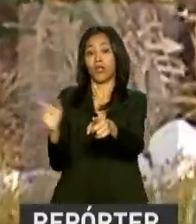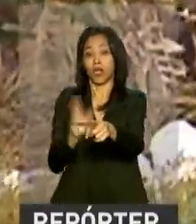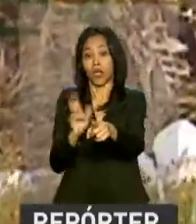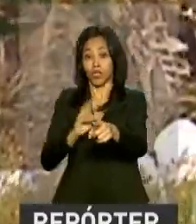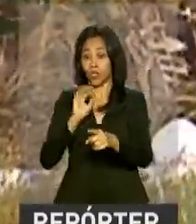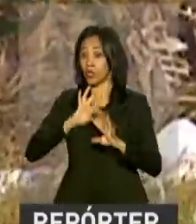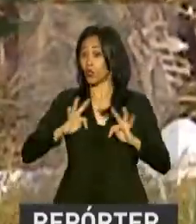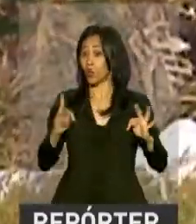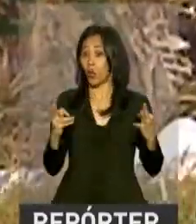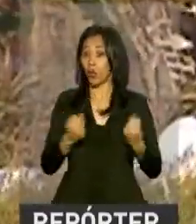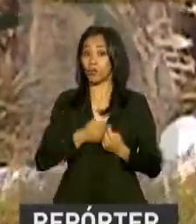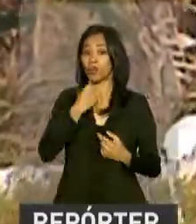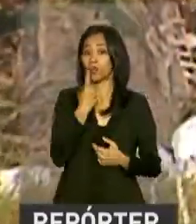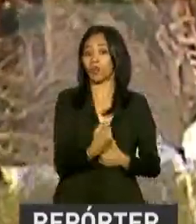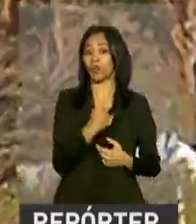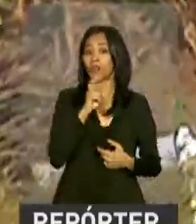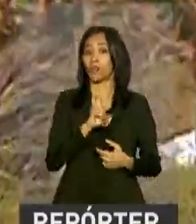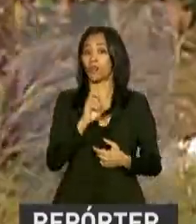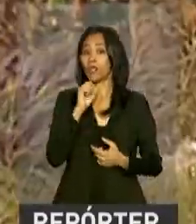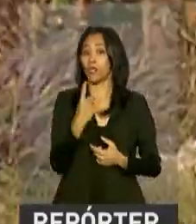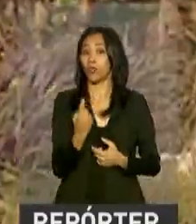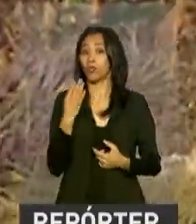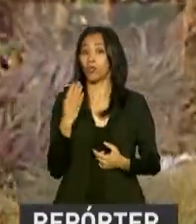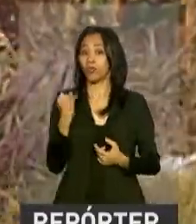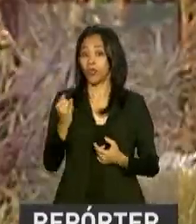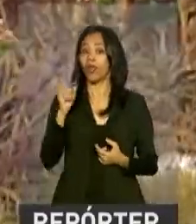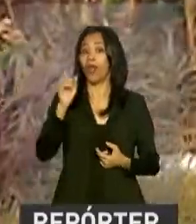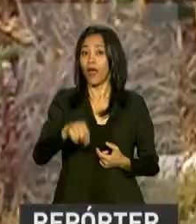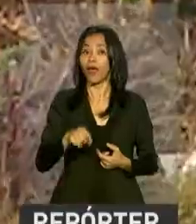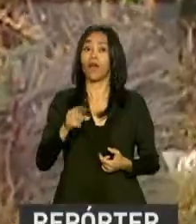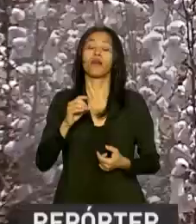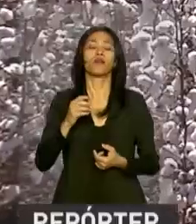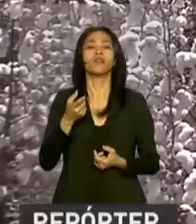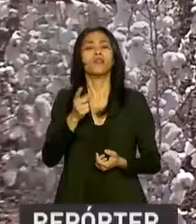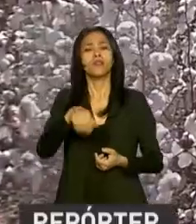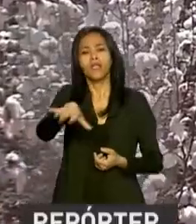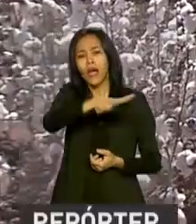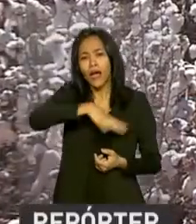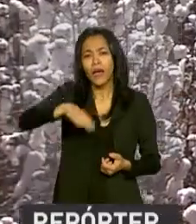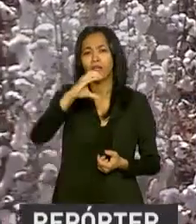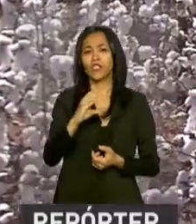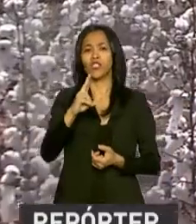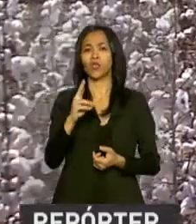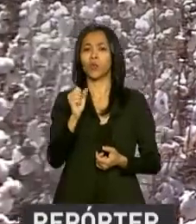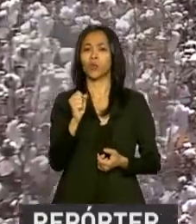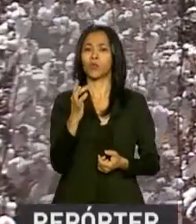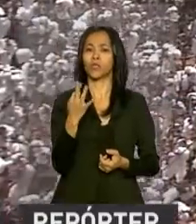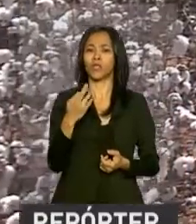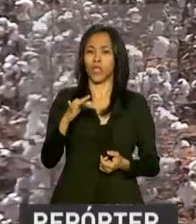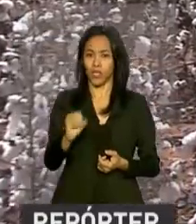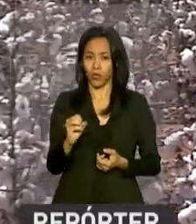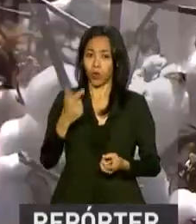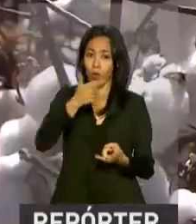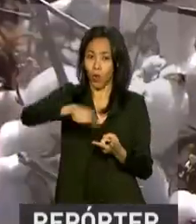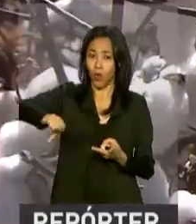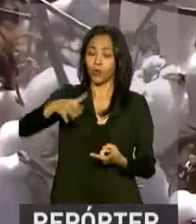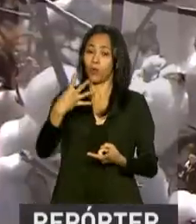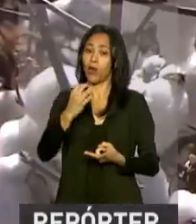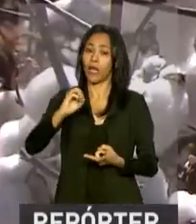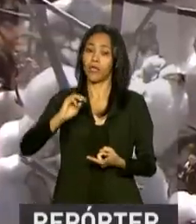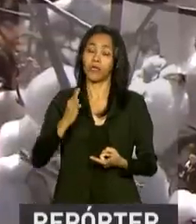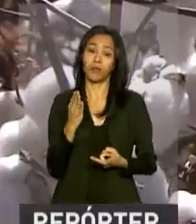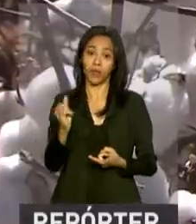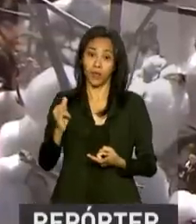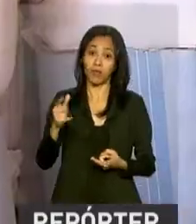151 bilhões vão para cobrir despesas de custeio outros 40 bilhões para investimentos e o restante